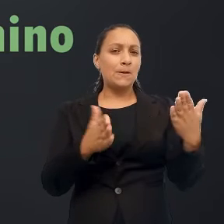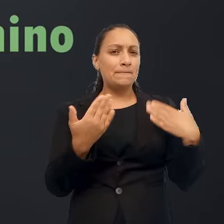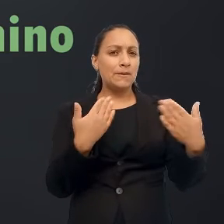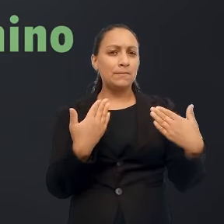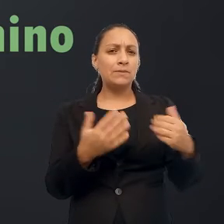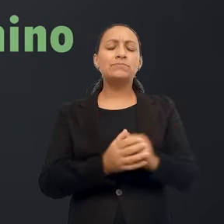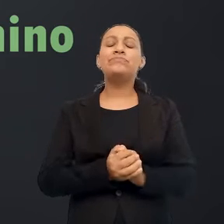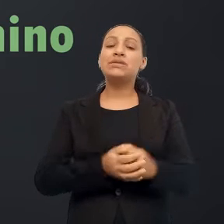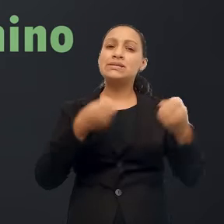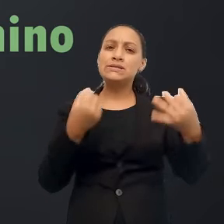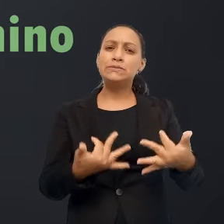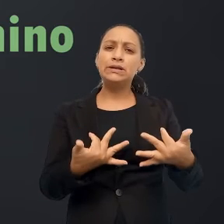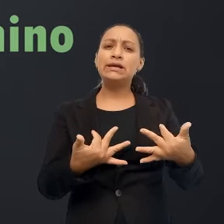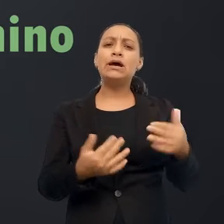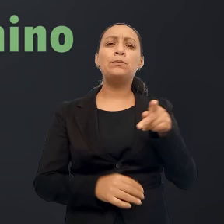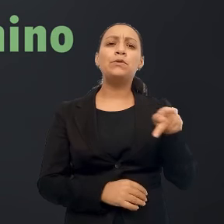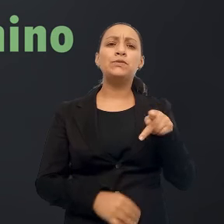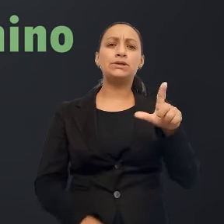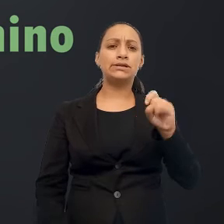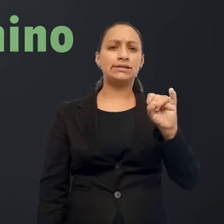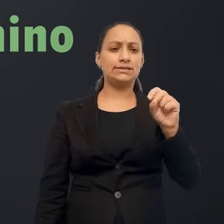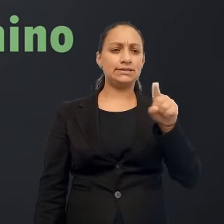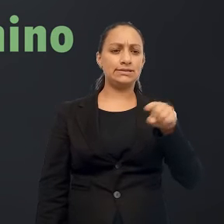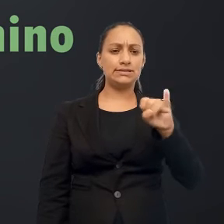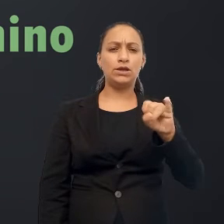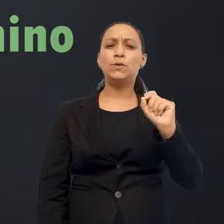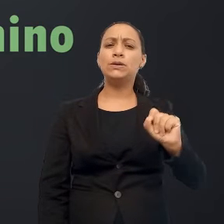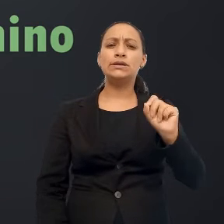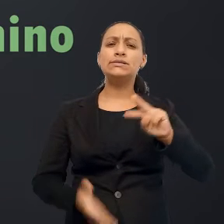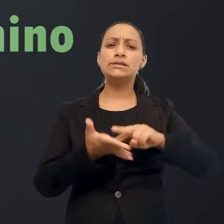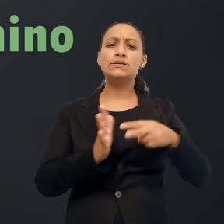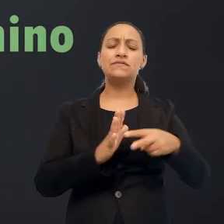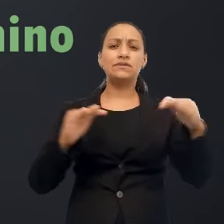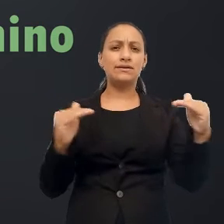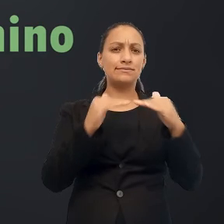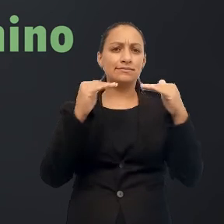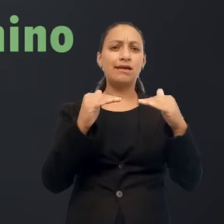para a gente, professora Lise, o que é equidade de gênero.